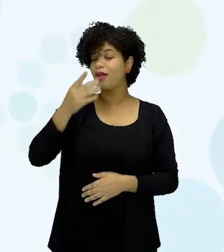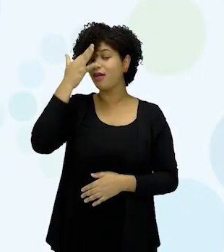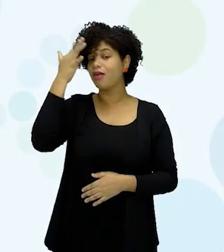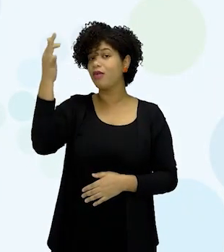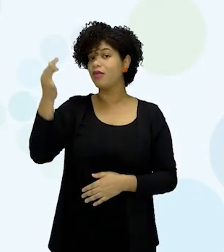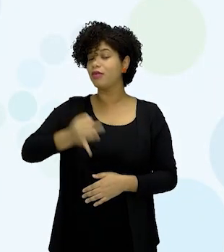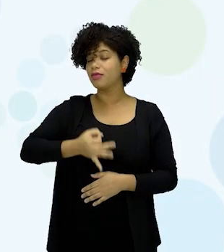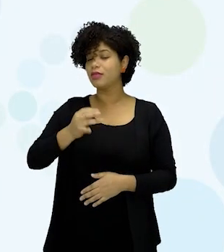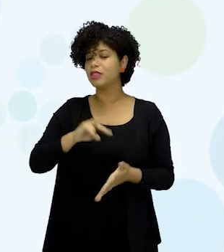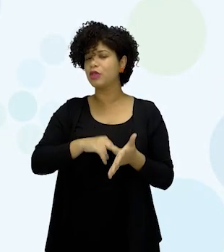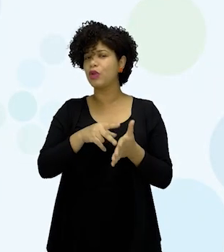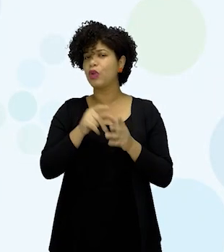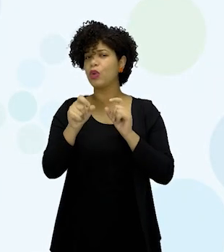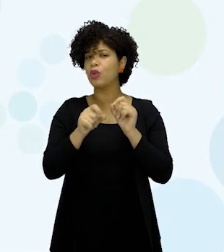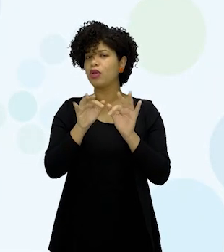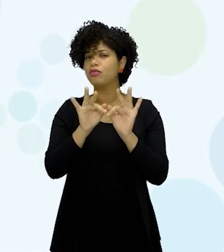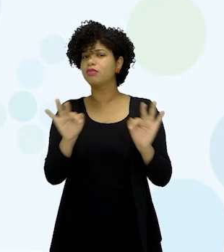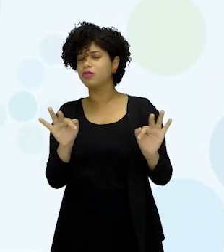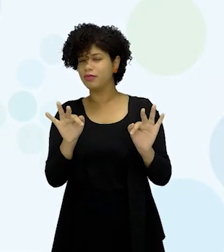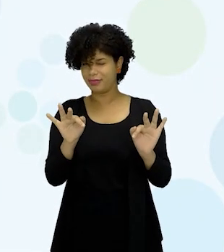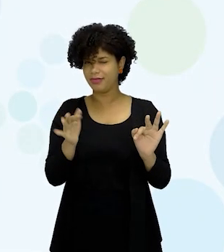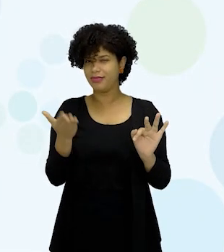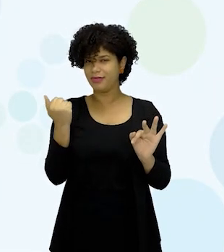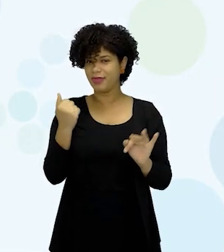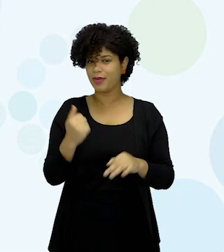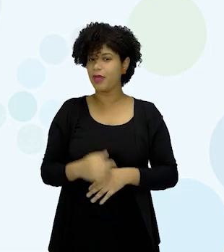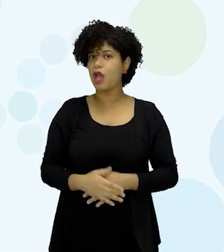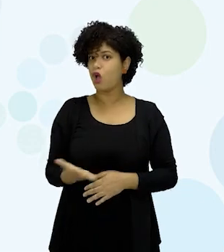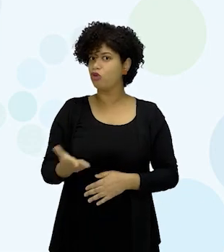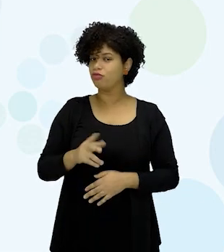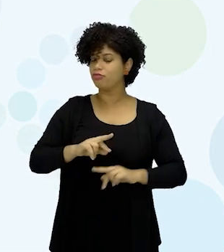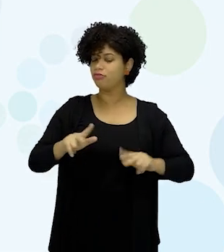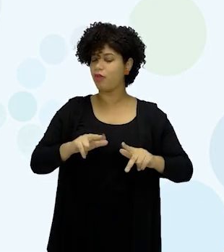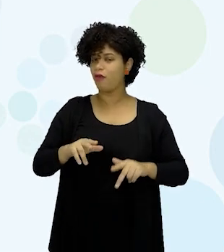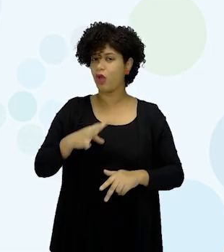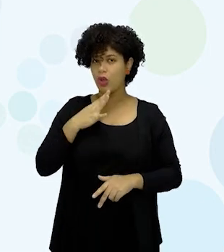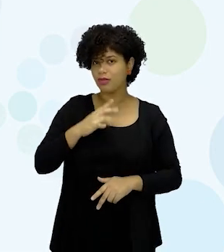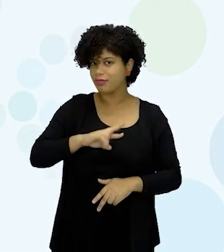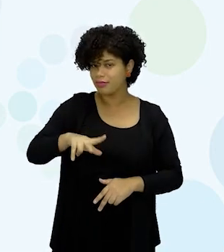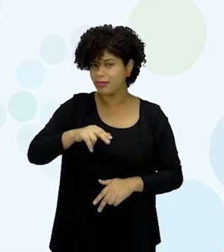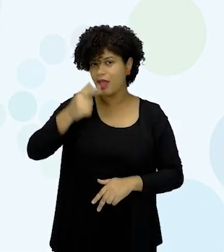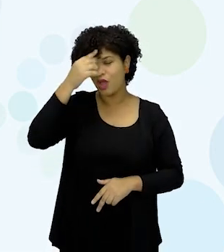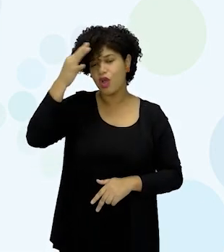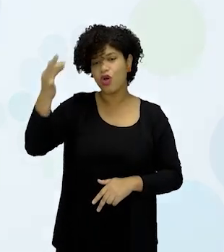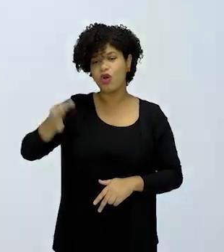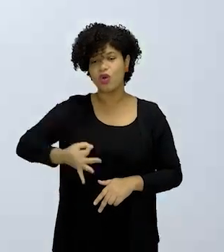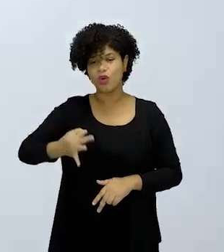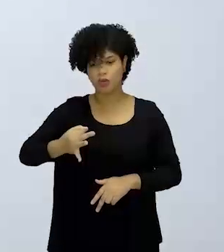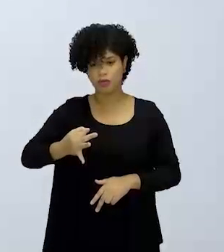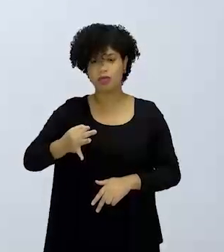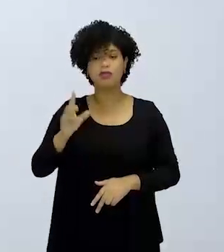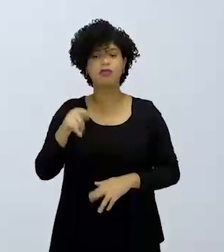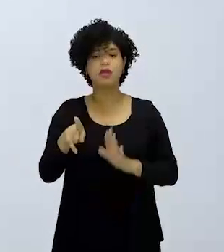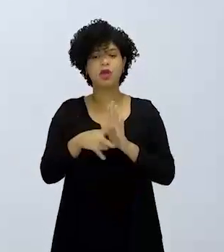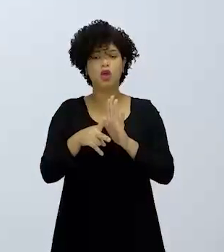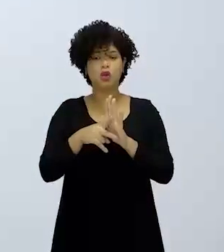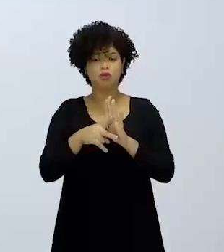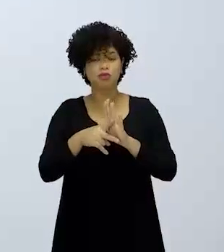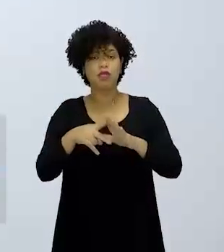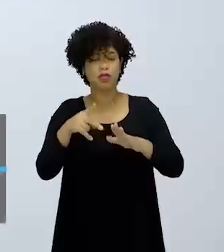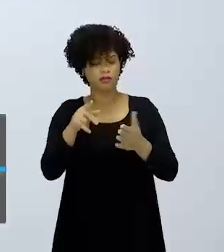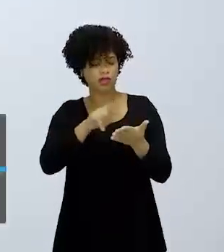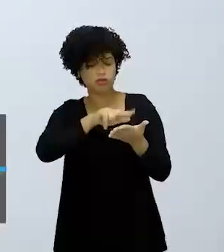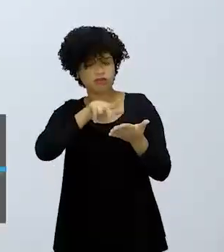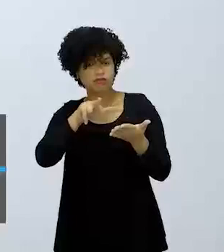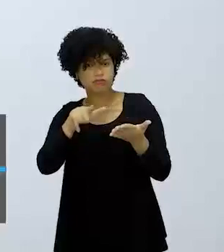compreendendo o significado de uma função. Quase que eu falo conhecendo, mas não, é compreendendo. Isso mesmo, essa aula faz parte do material Aprender